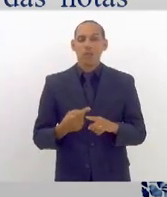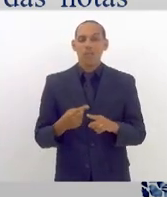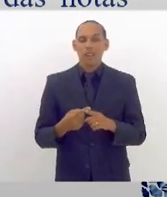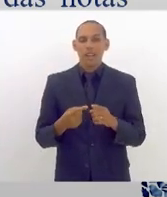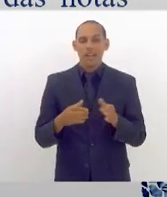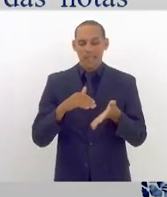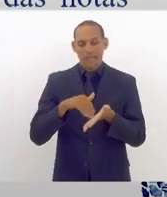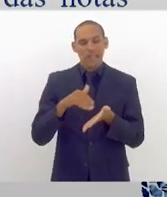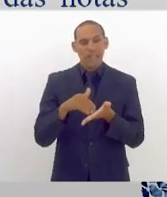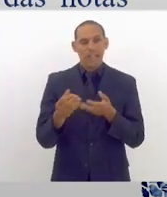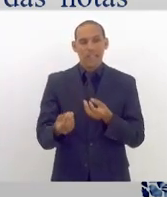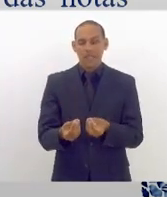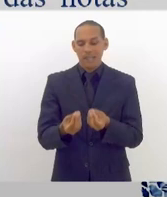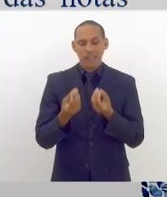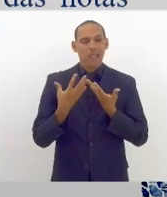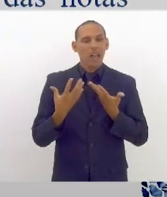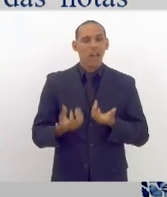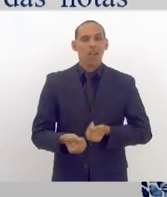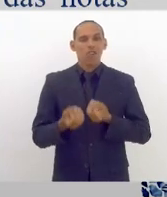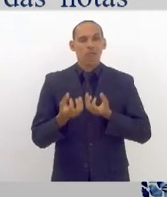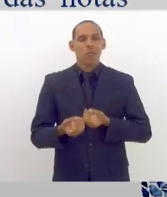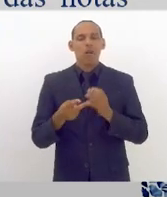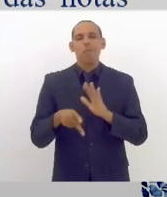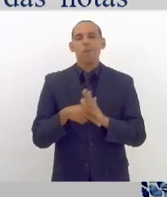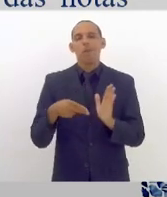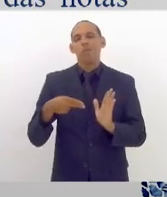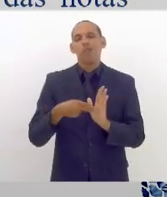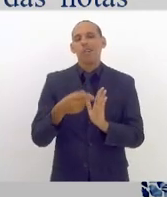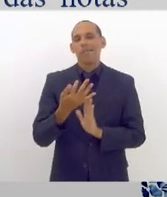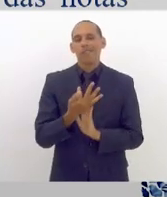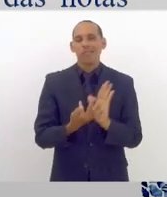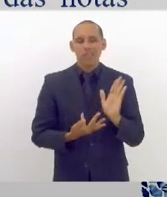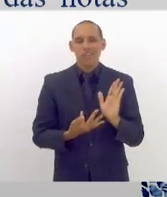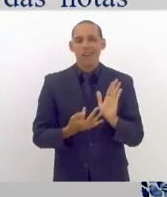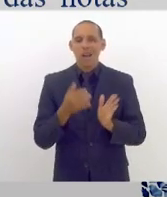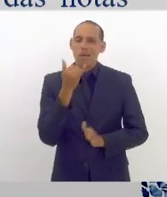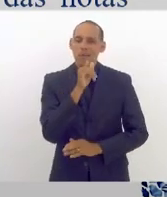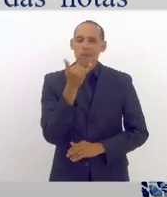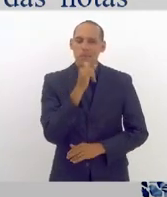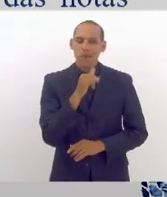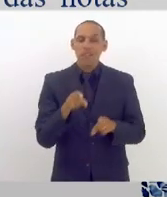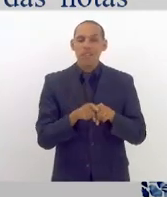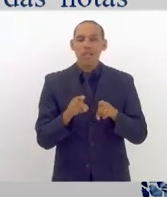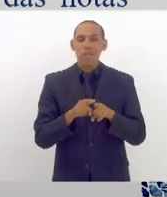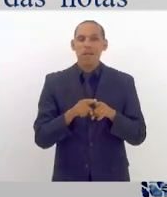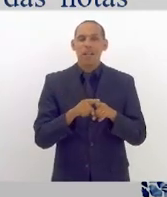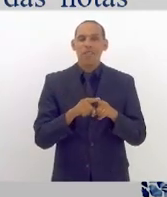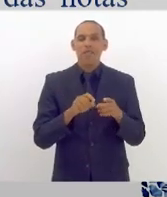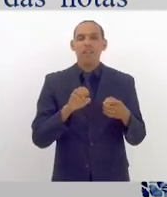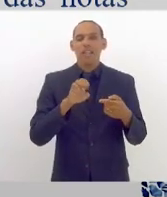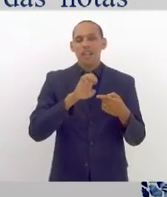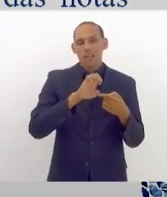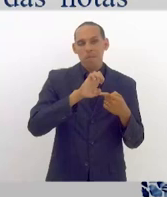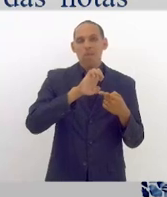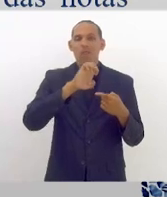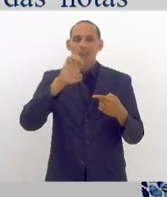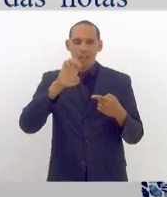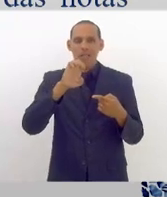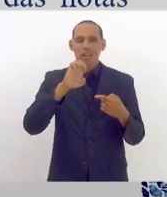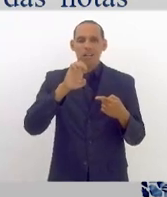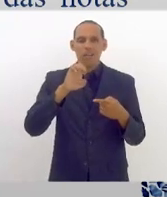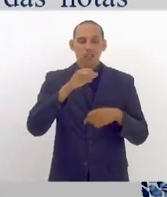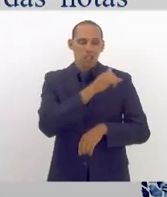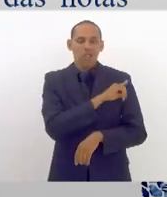forneceu as informações da nota fiscal eletrônica sobre as exportações do Rio de Janeiro para outras unidades da Federação